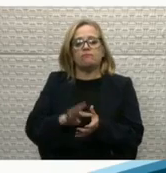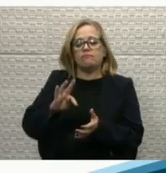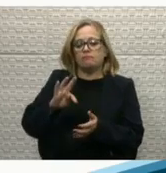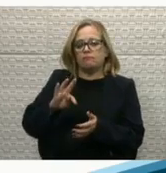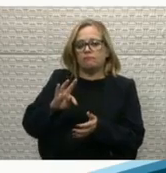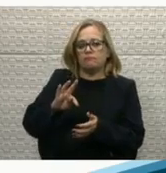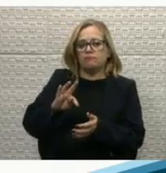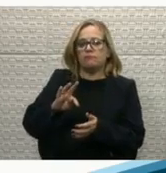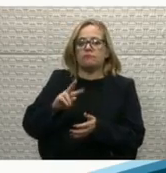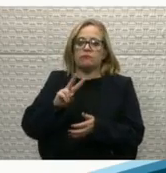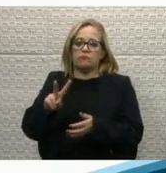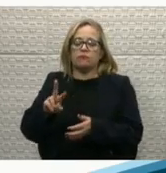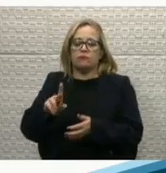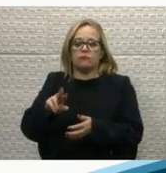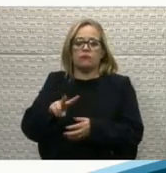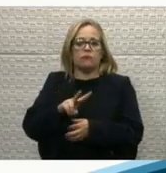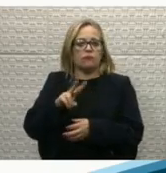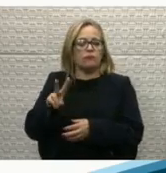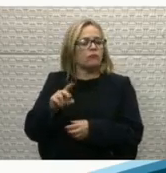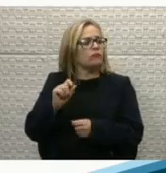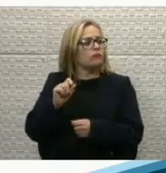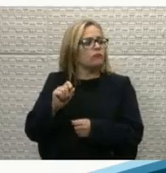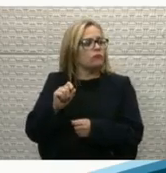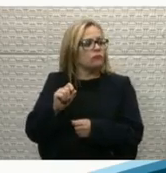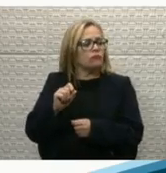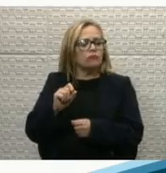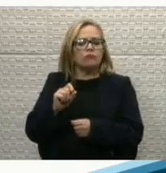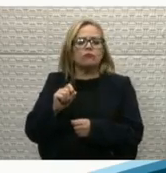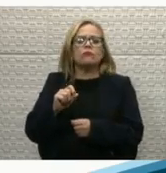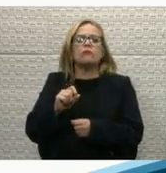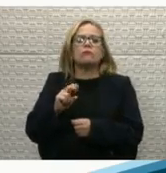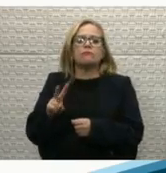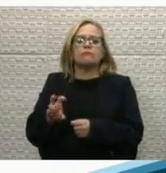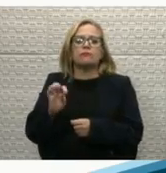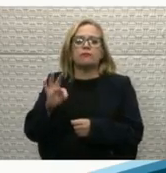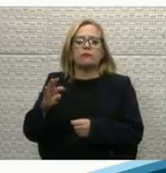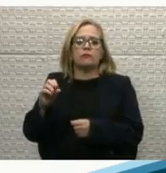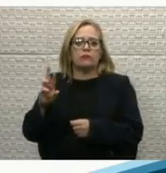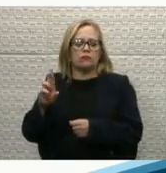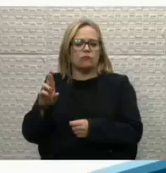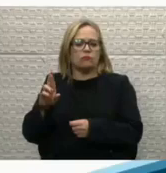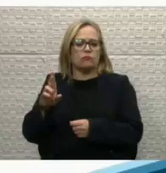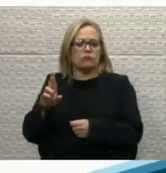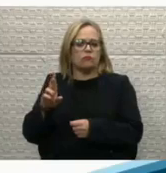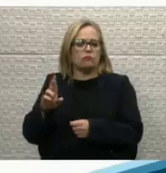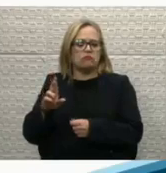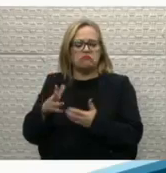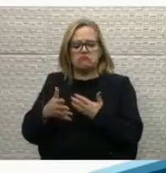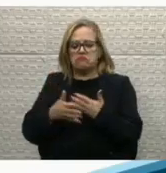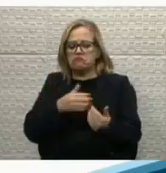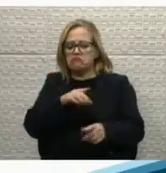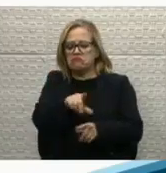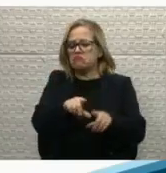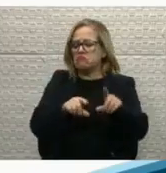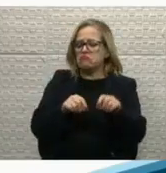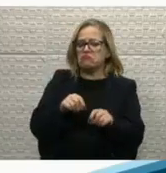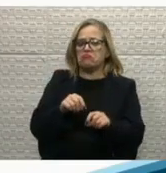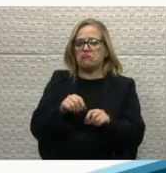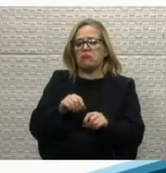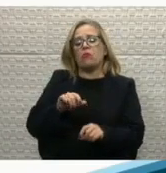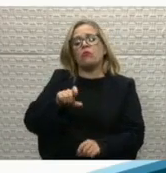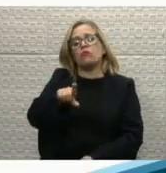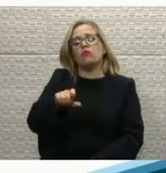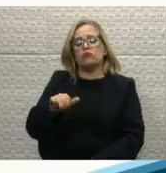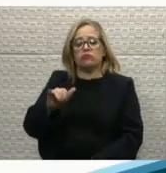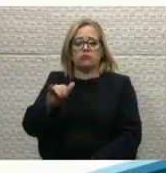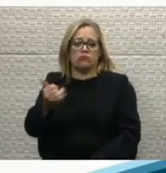lambda V. Quem que seria esse vetor V? Eu vou tomar um vetor genérico, um vetor XY,